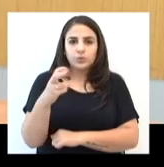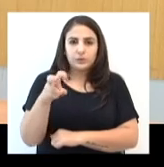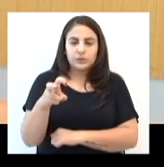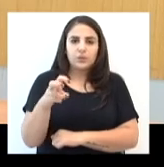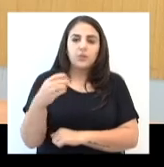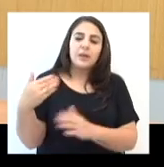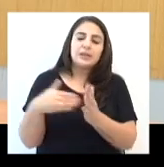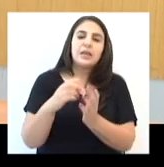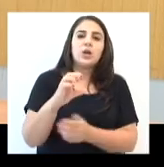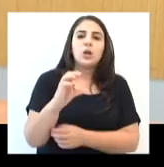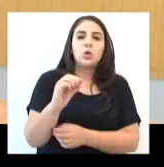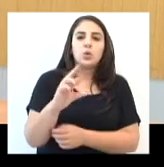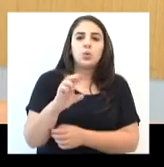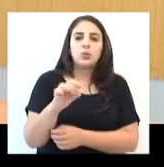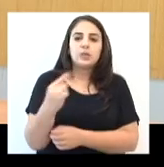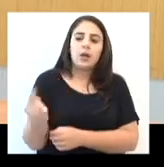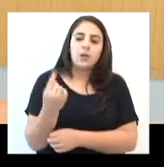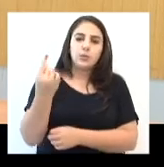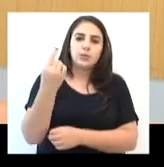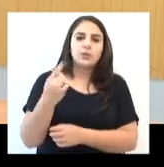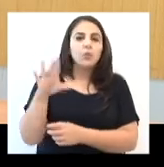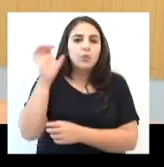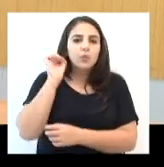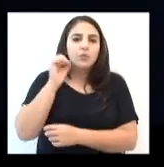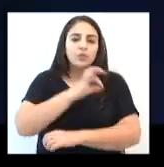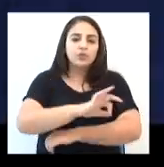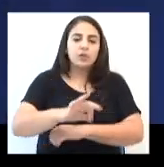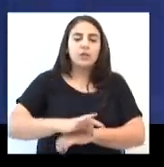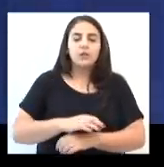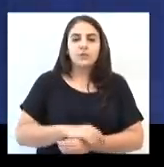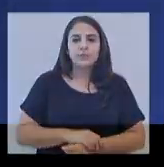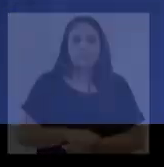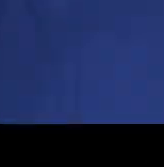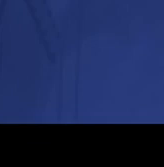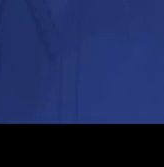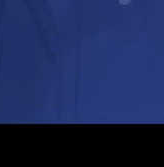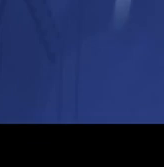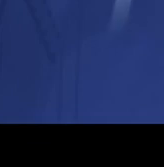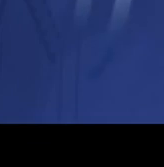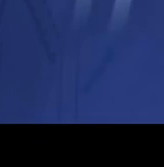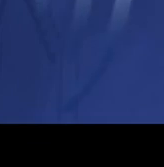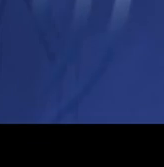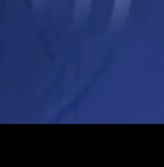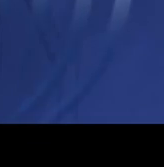até Cruz Alta ouvir os engenheiros do DENIT.